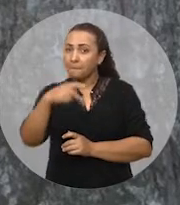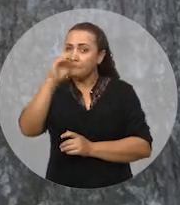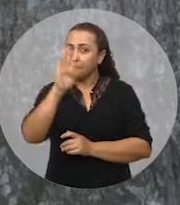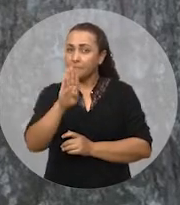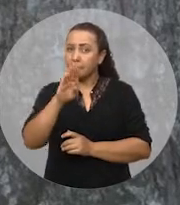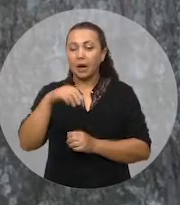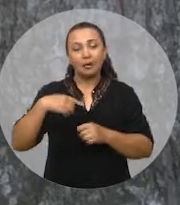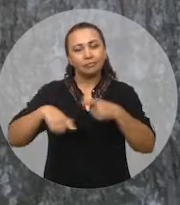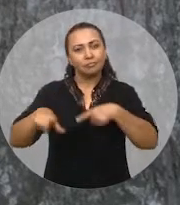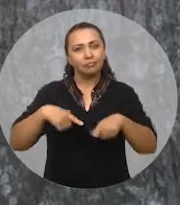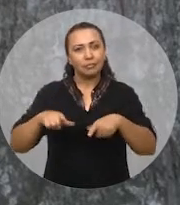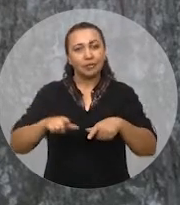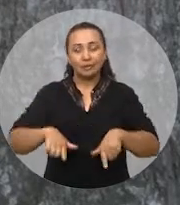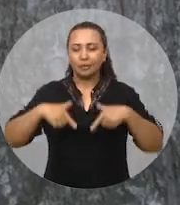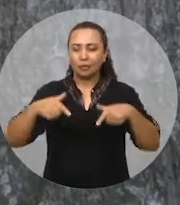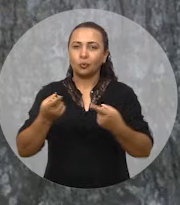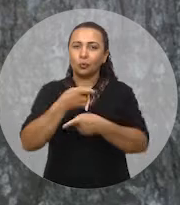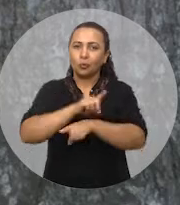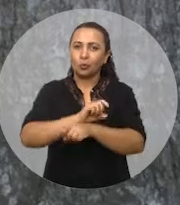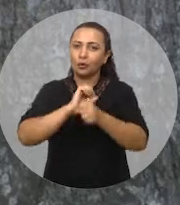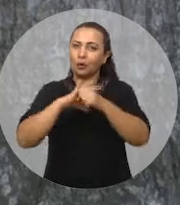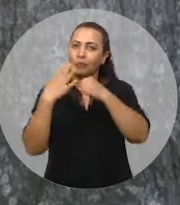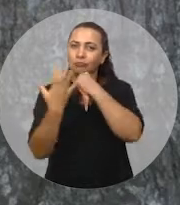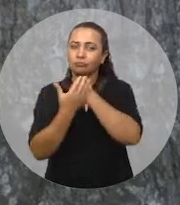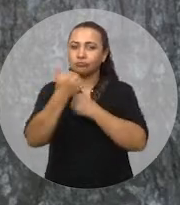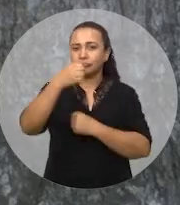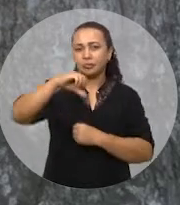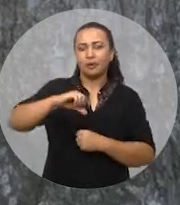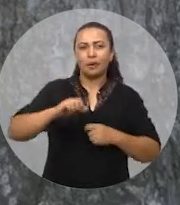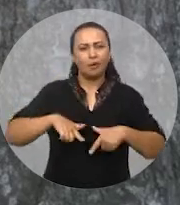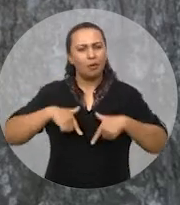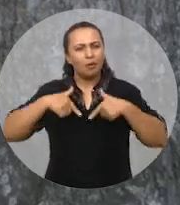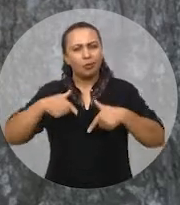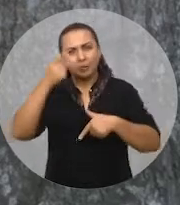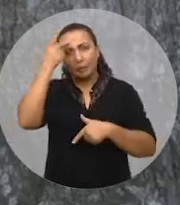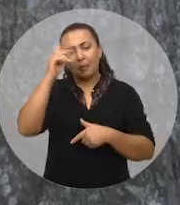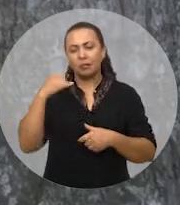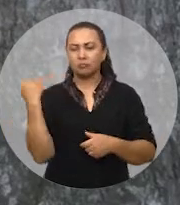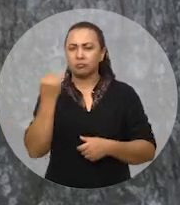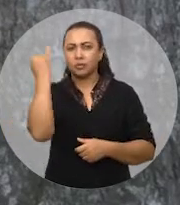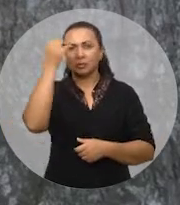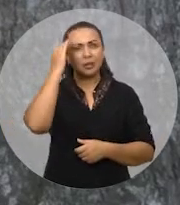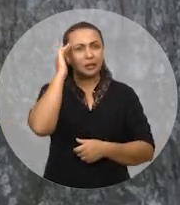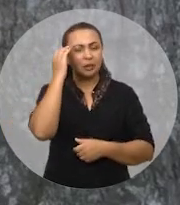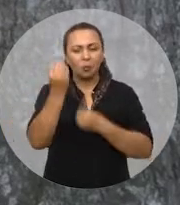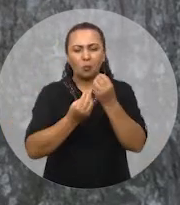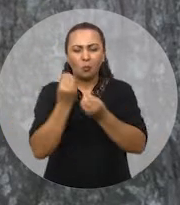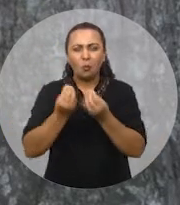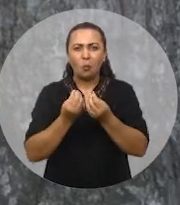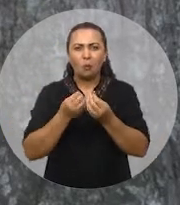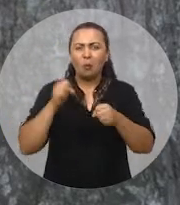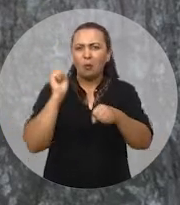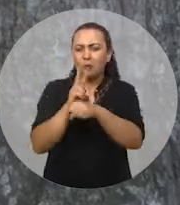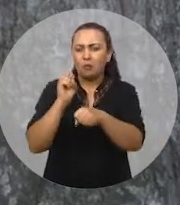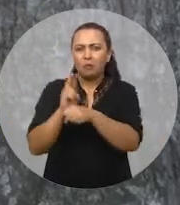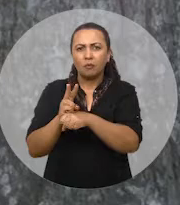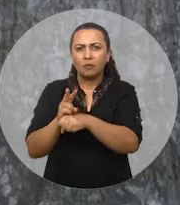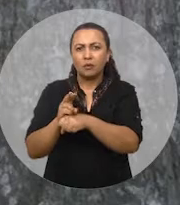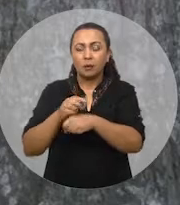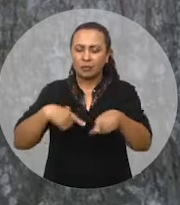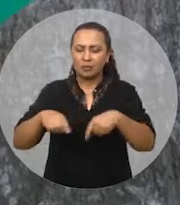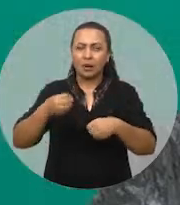genoma da Covid-19. Um esforço fundamental para, entre outras coisas, entender como o vírus se comporta no